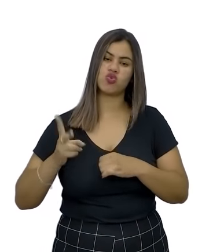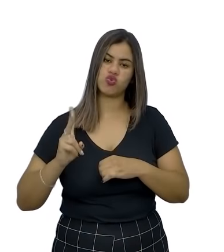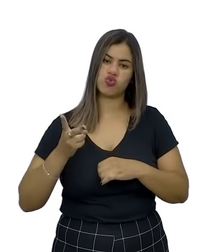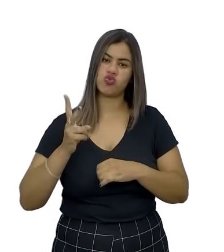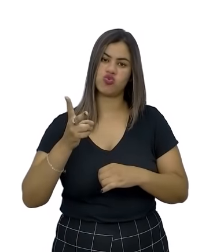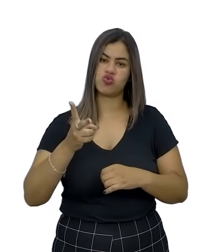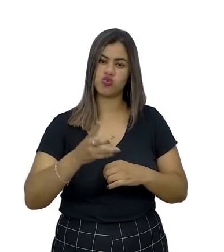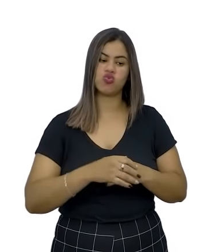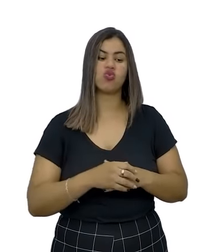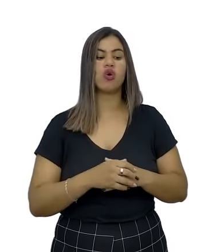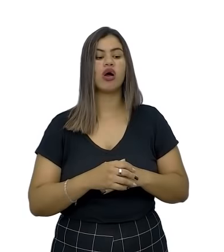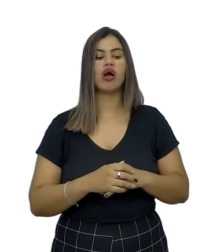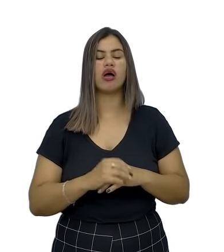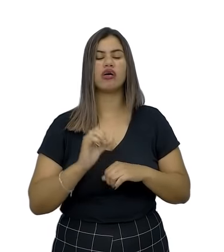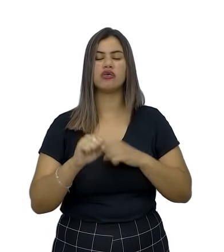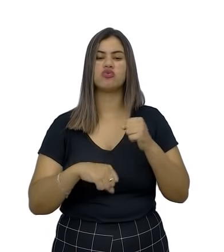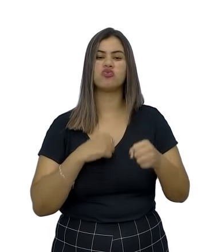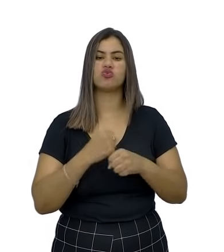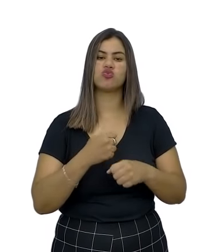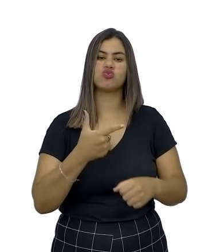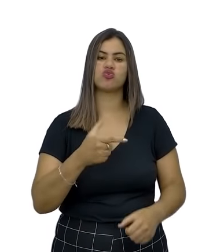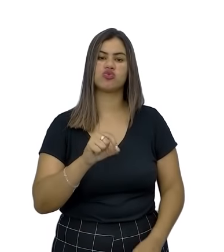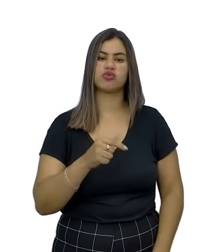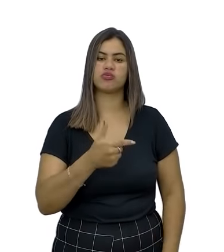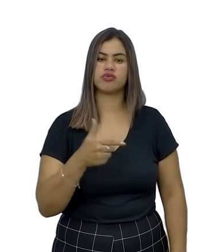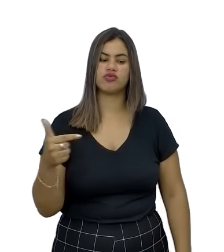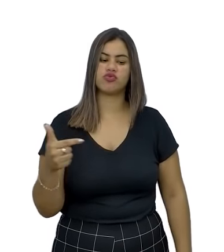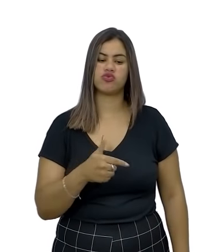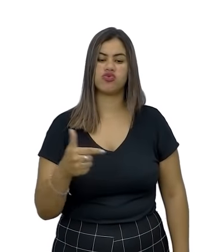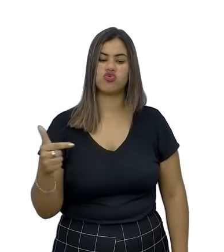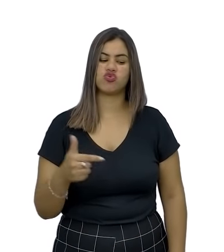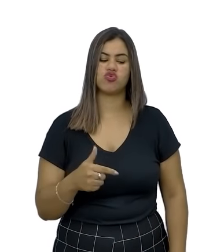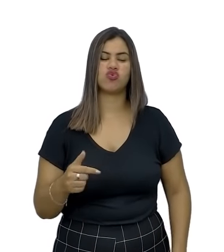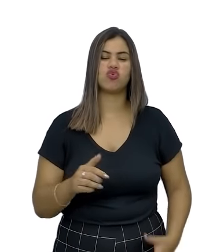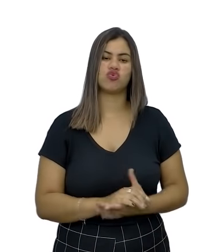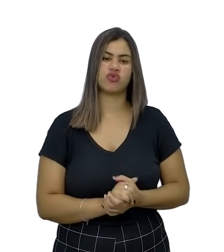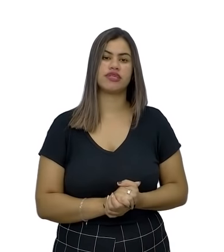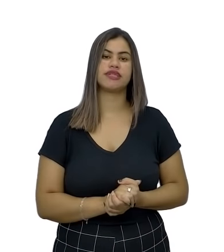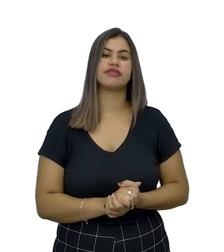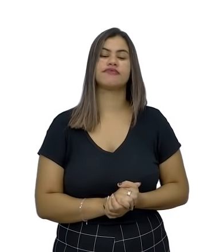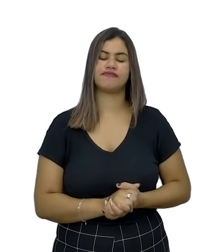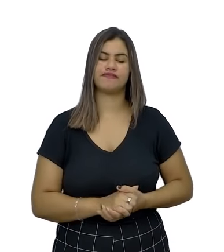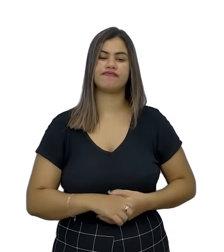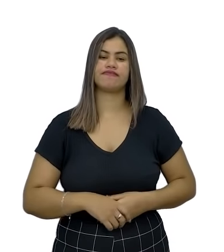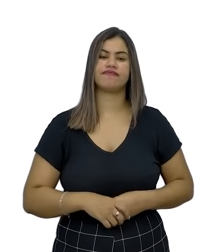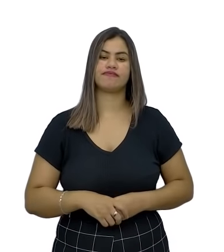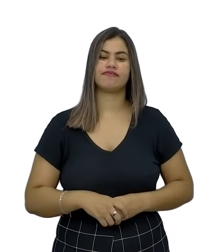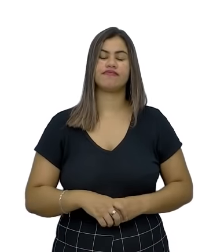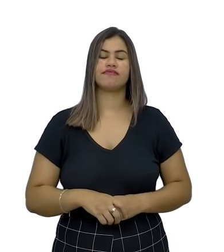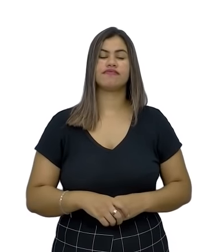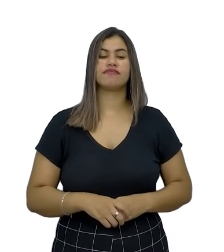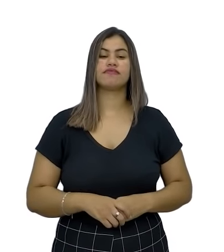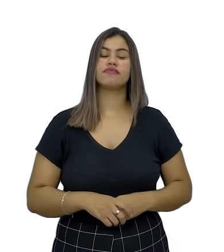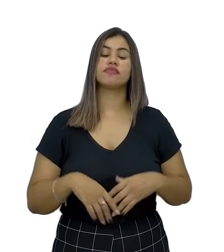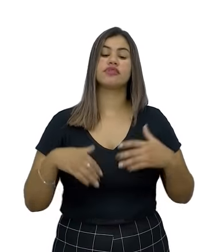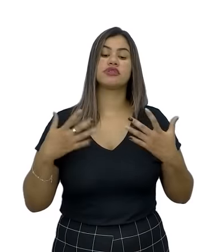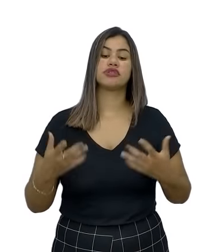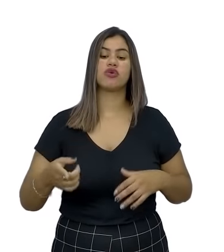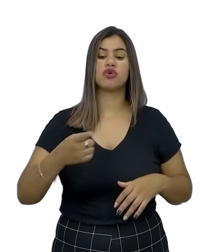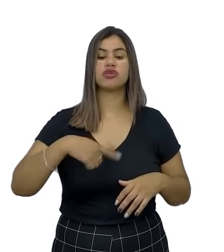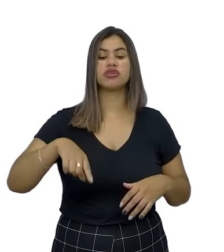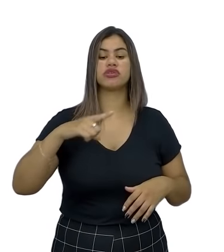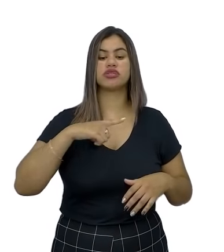para 2022. Ele tem uma outra configuração esse ano também, é bem bacana também. Então, aí a gente tem